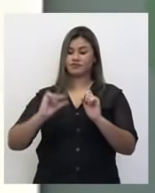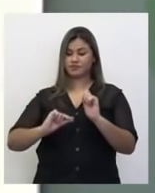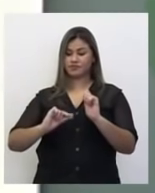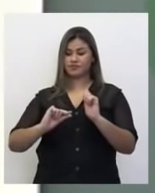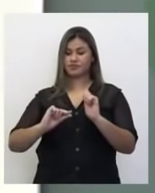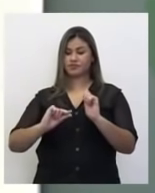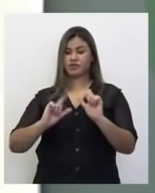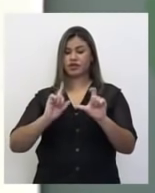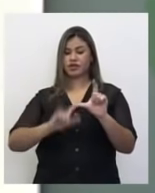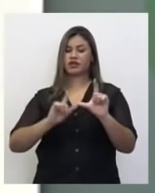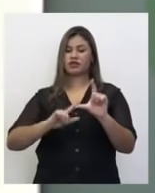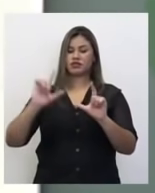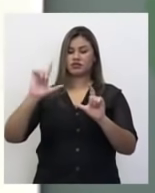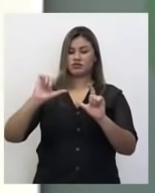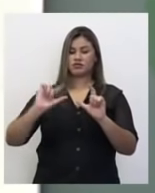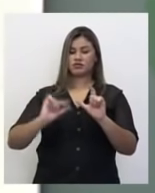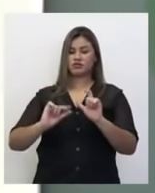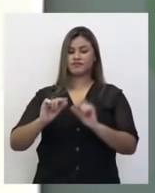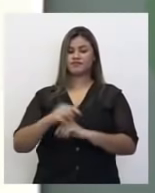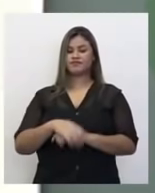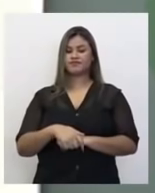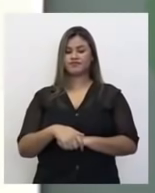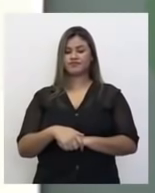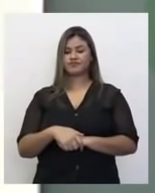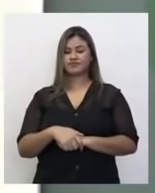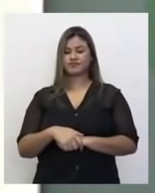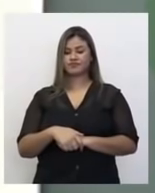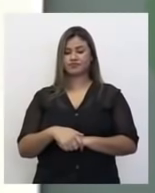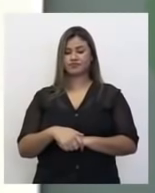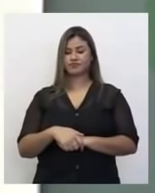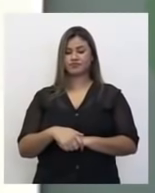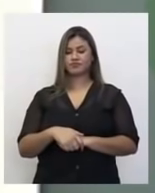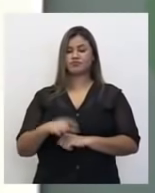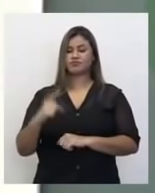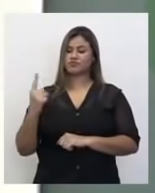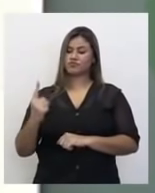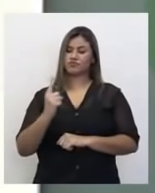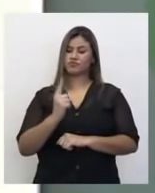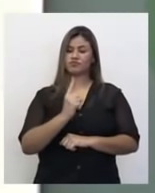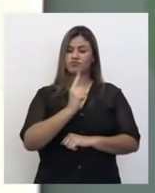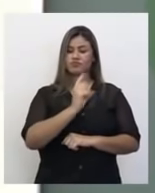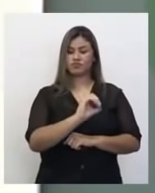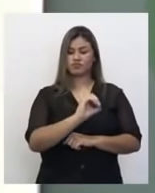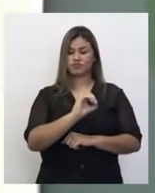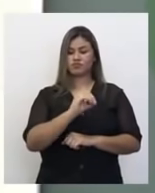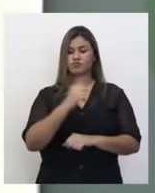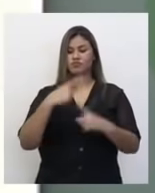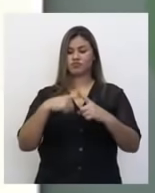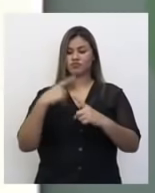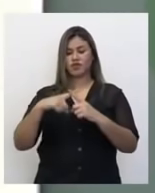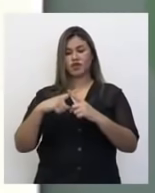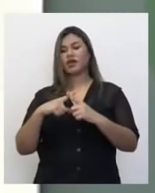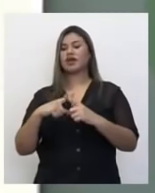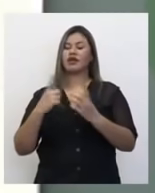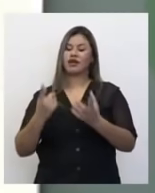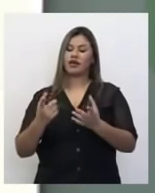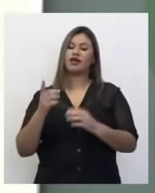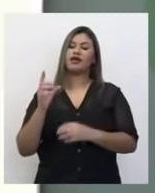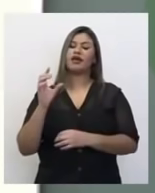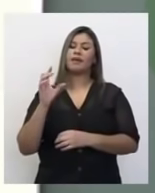vai ser eh 1 0, porque 1 0 é binário ao contrário,